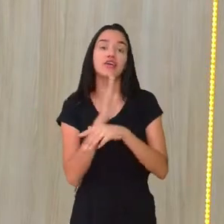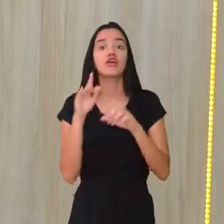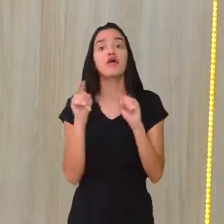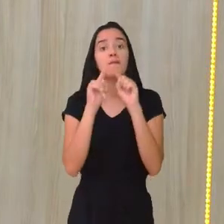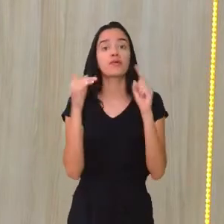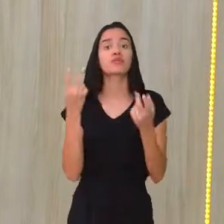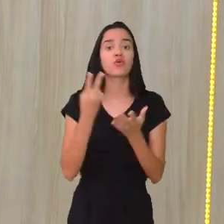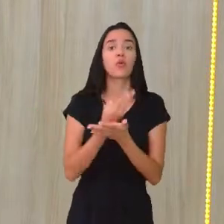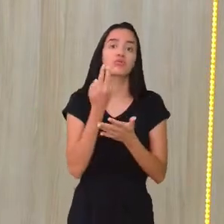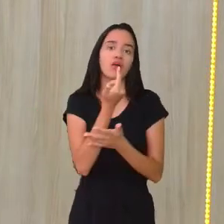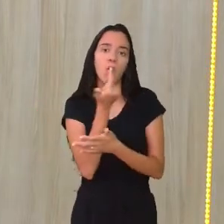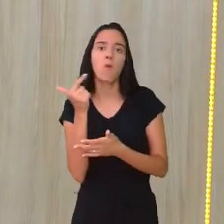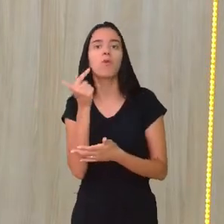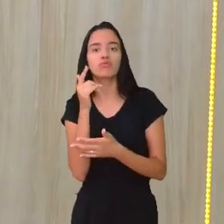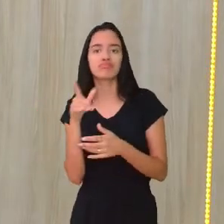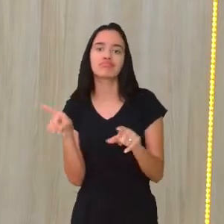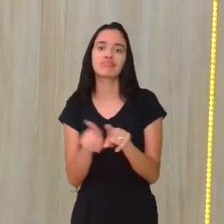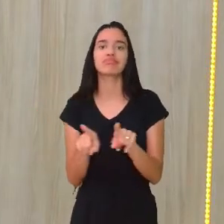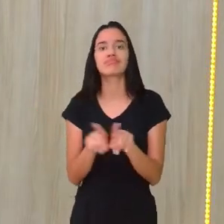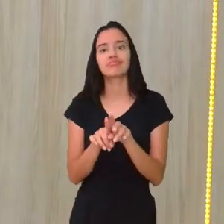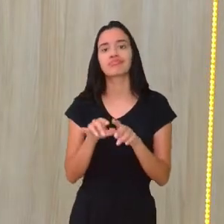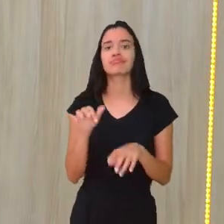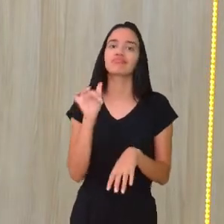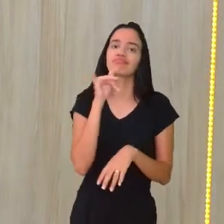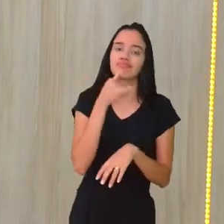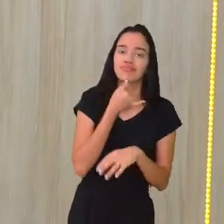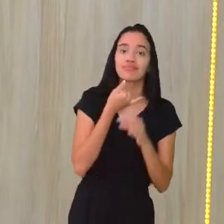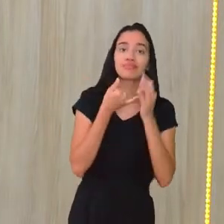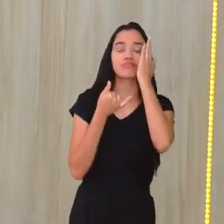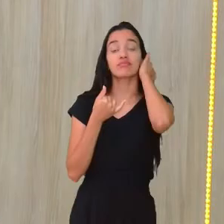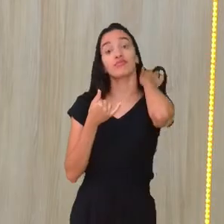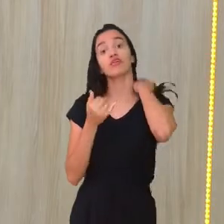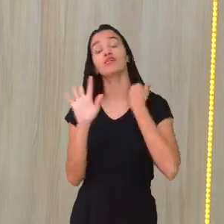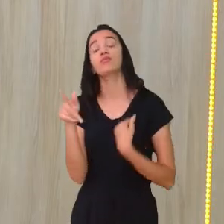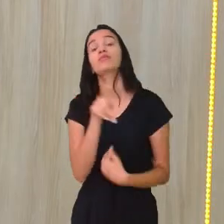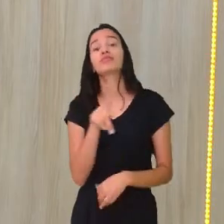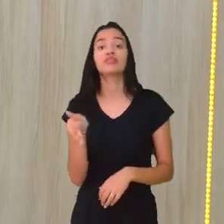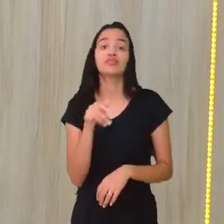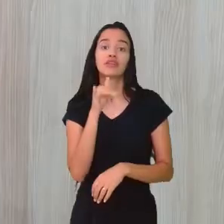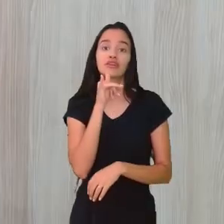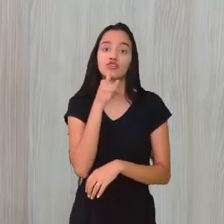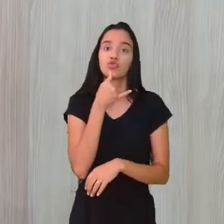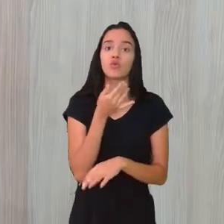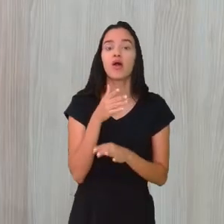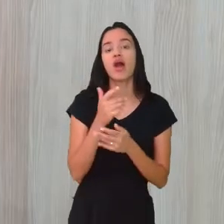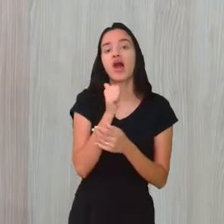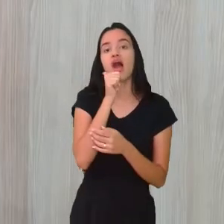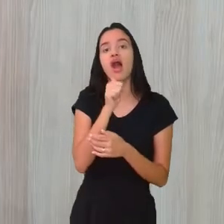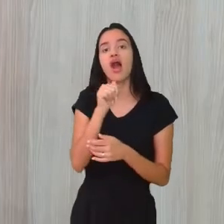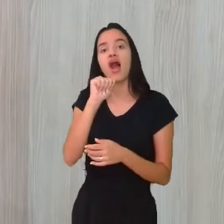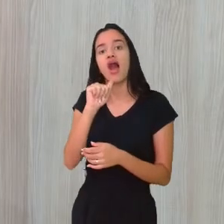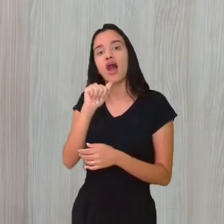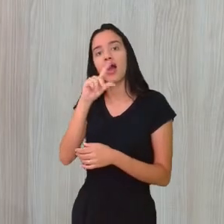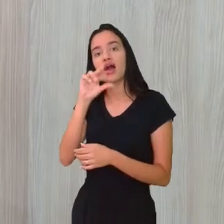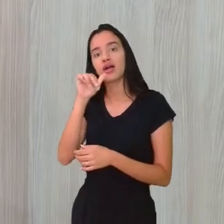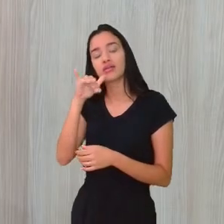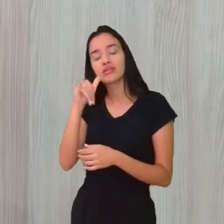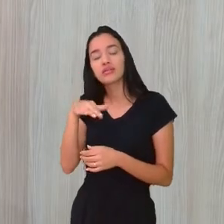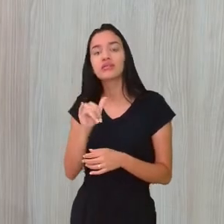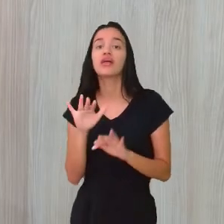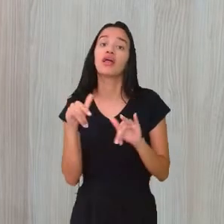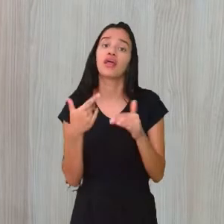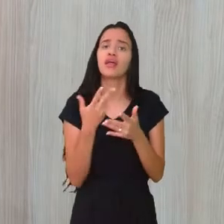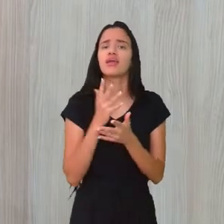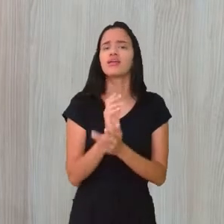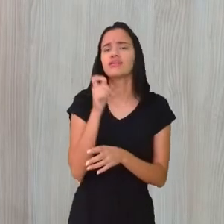acontecia também outras peças bem tristes, Professora, bem difíceis. Desculpa, professora Adriana, acho que é interessante, né, a gente pensar que o